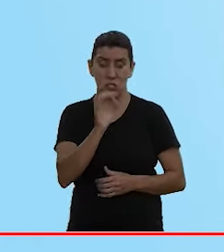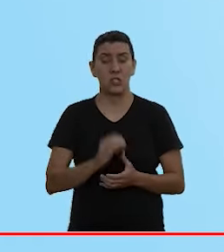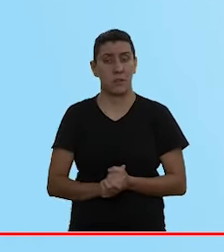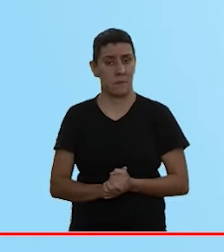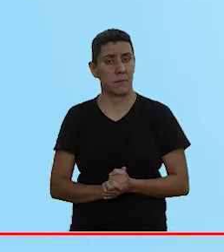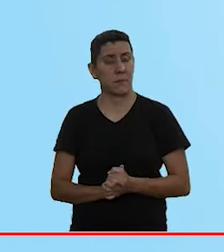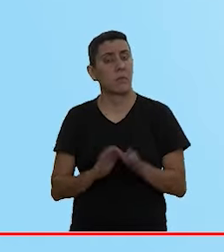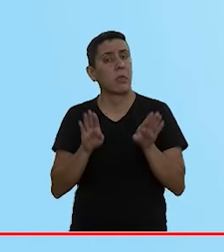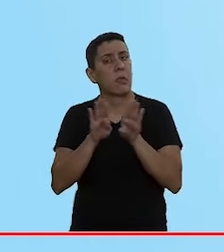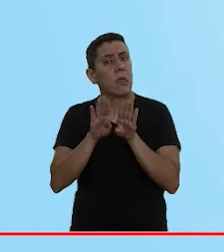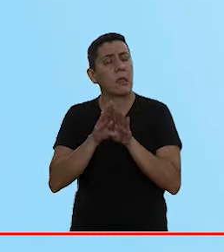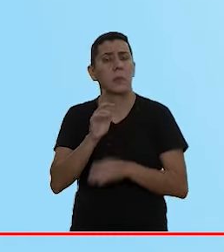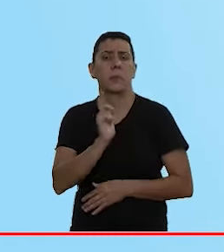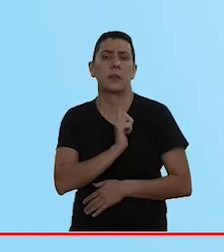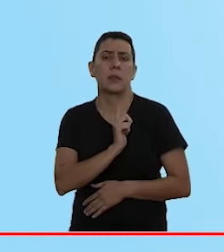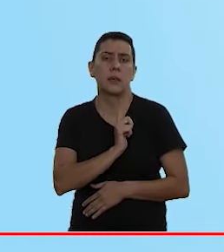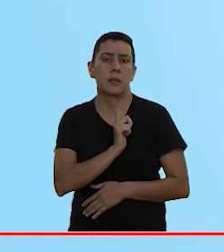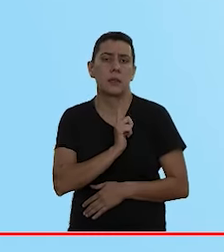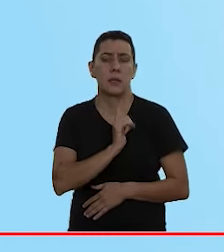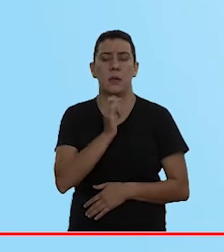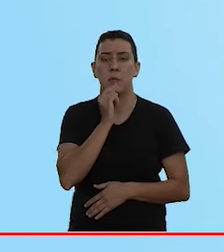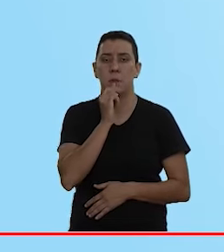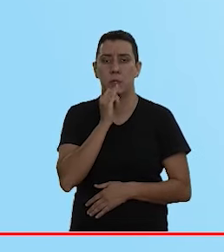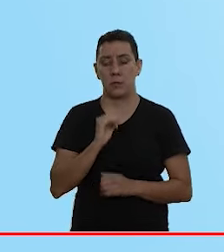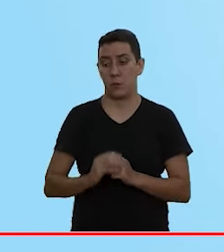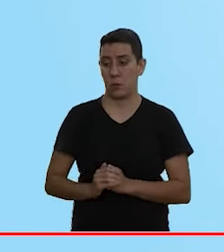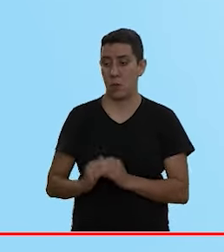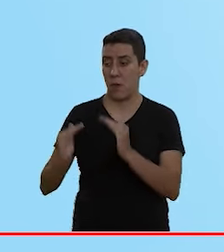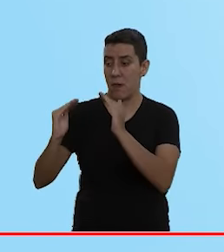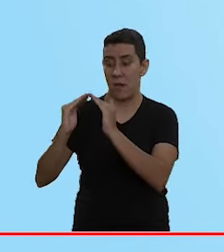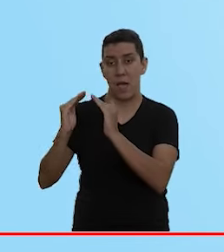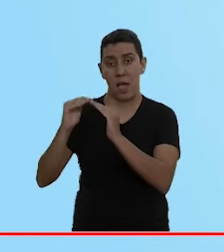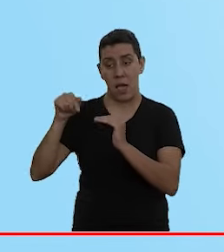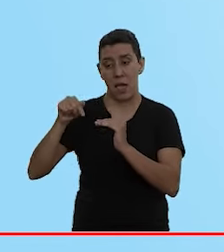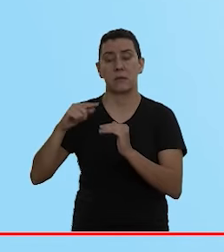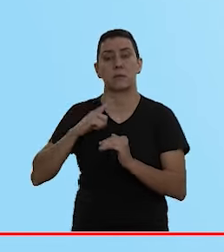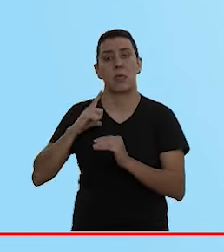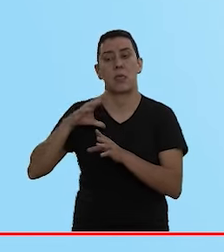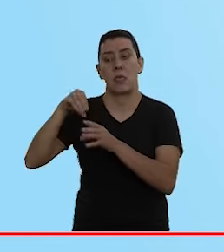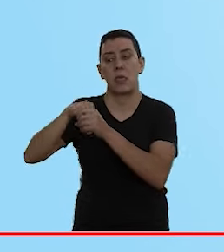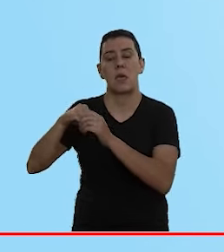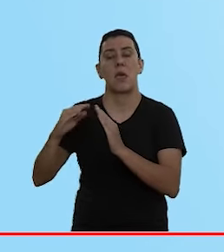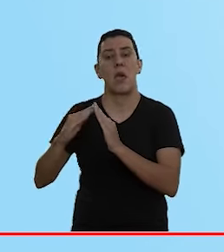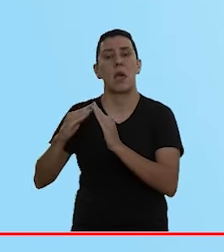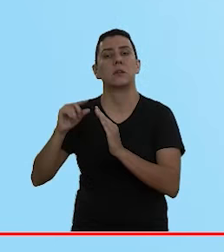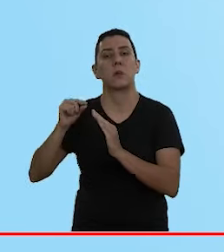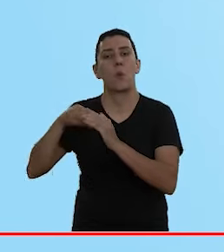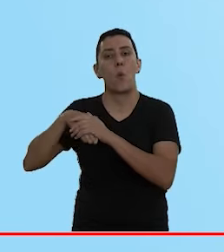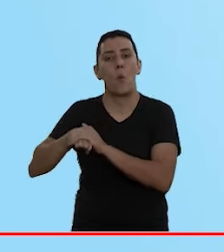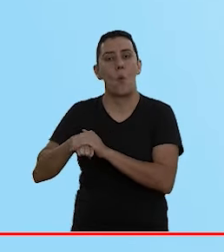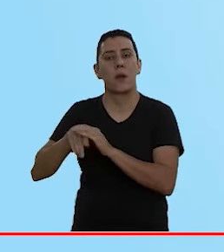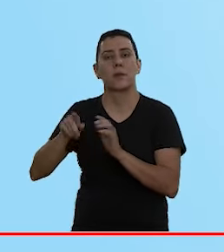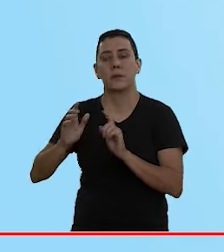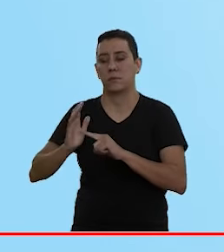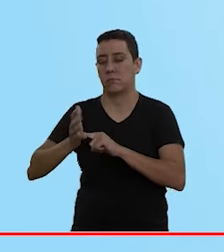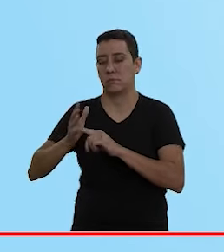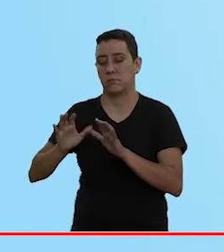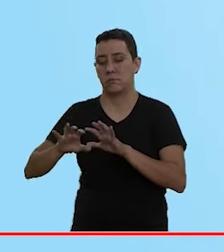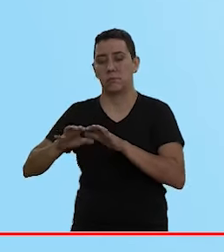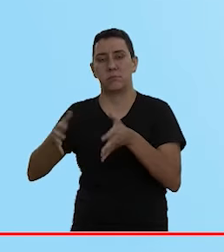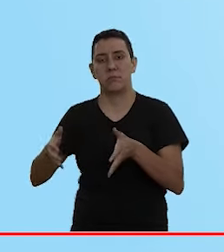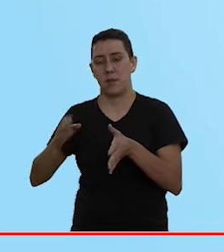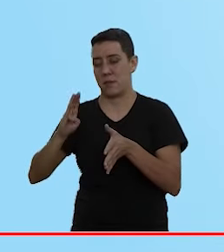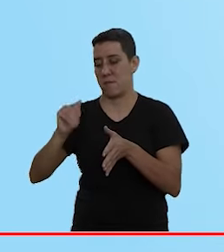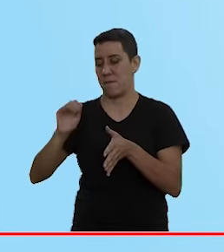também no mercado residencial a possibilidade de ter baterias, otimizadores, no comercial também. Já esses